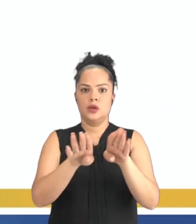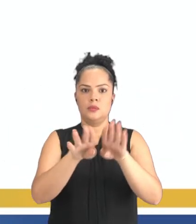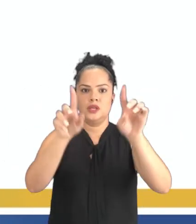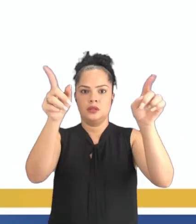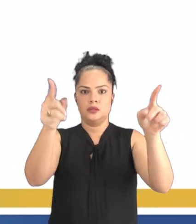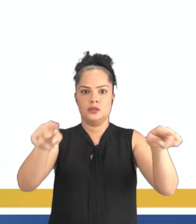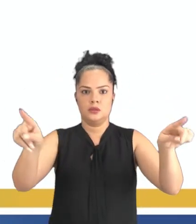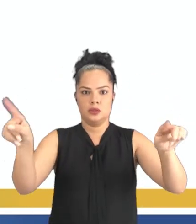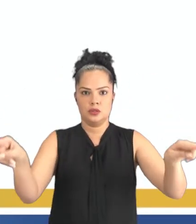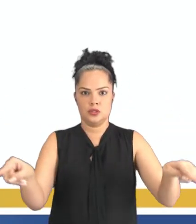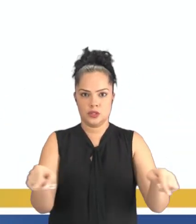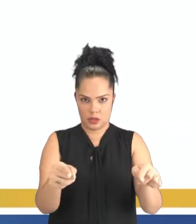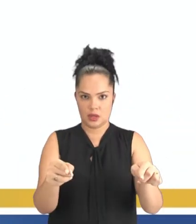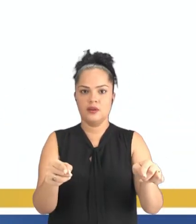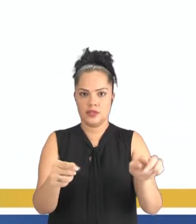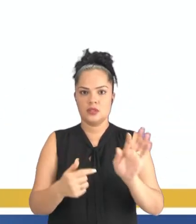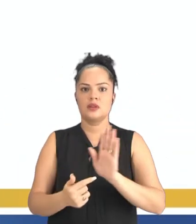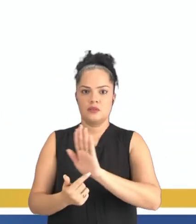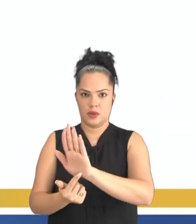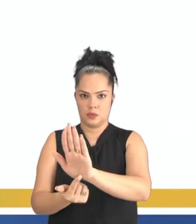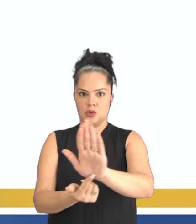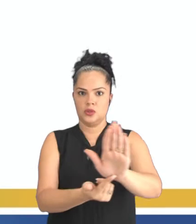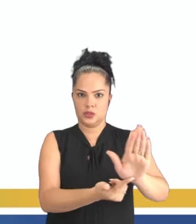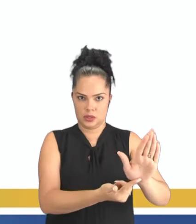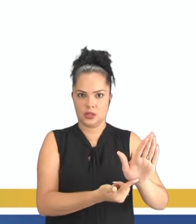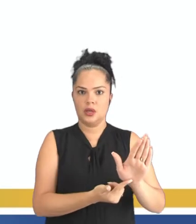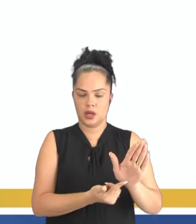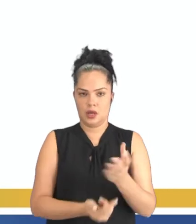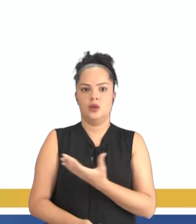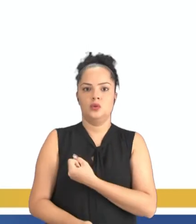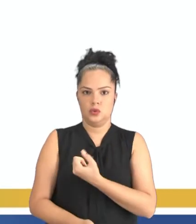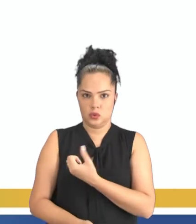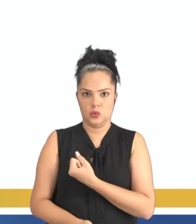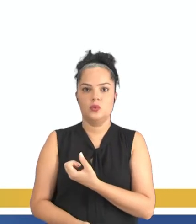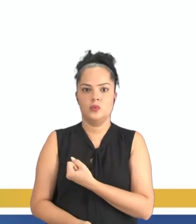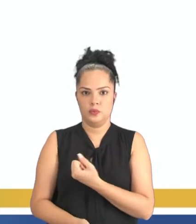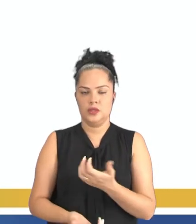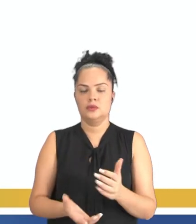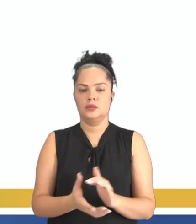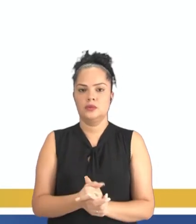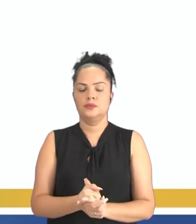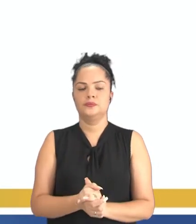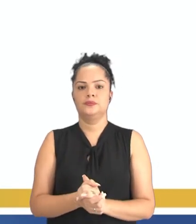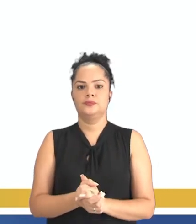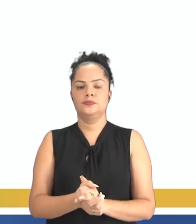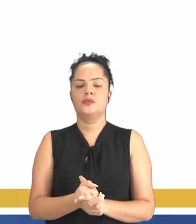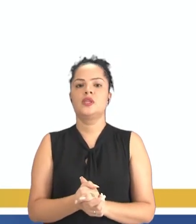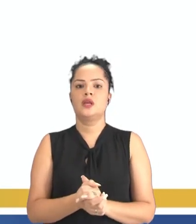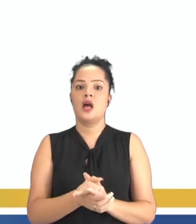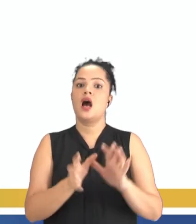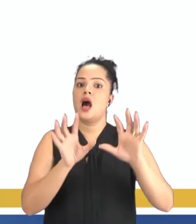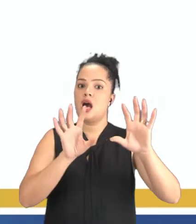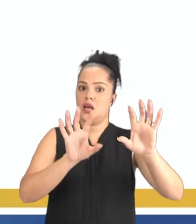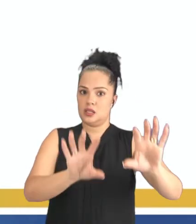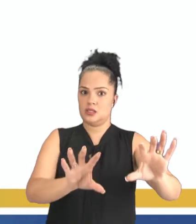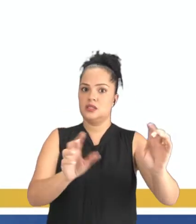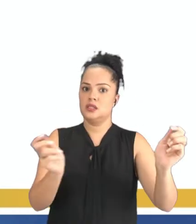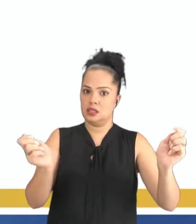coloco os pontos amostrais enumerados ali dentro, né, 1, 2, 3, 4, 5, 6. Então essas